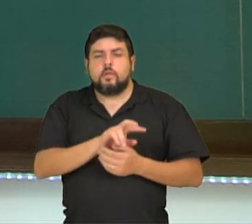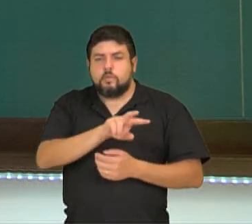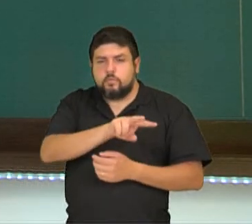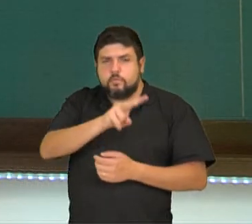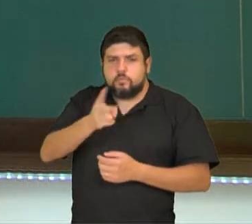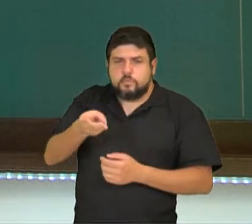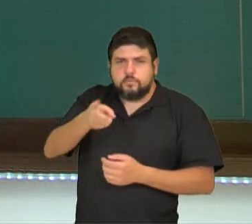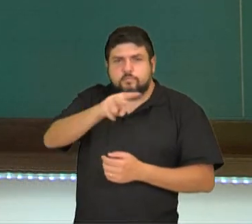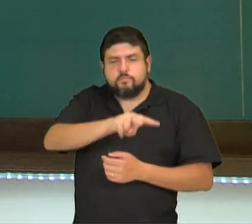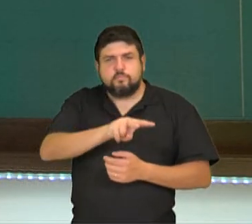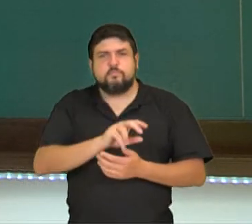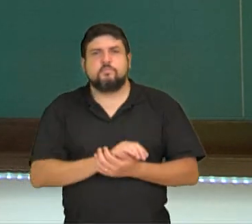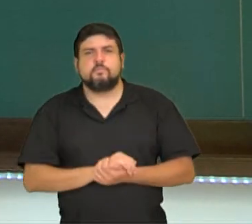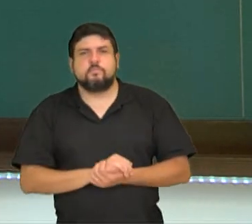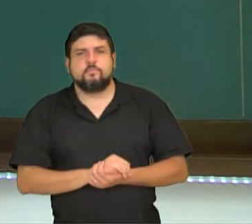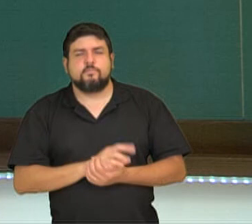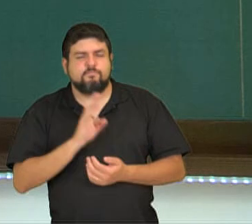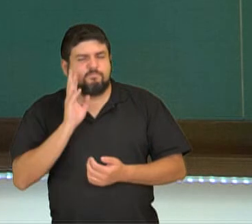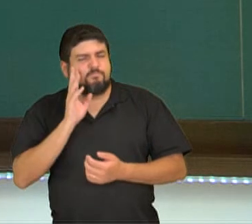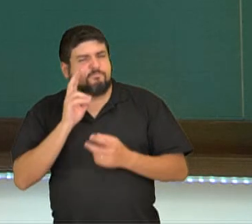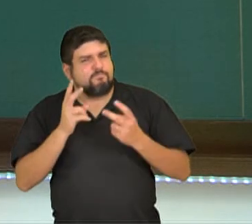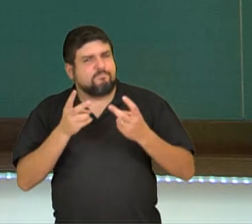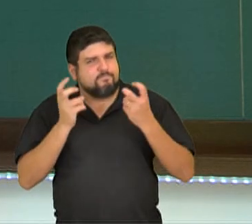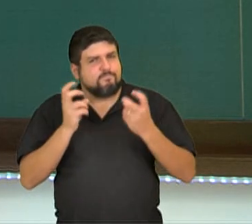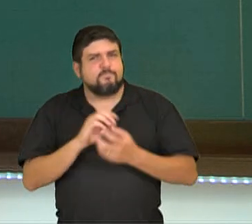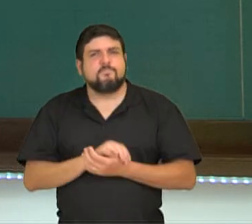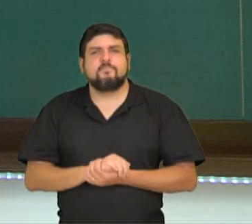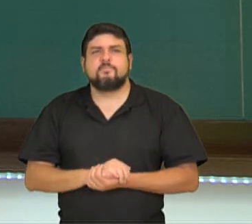outra. Legal, né? Você percebeu isso?